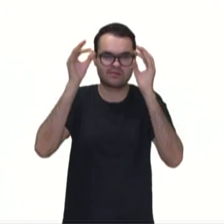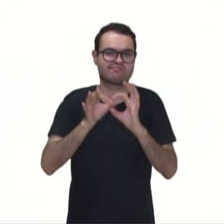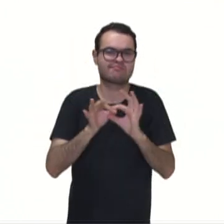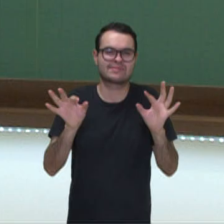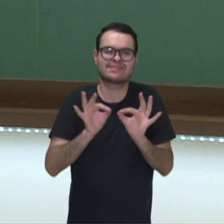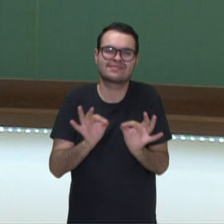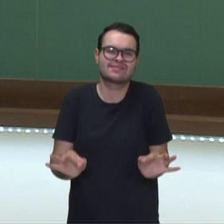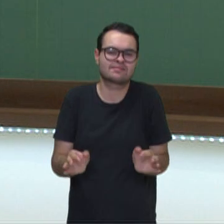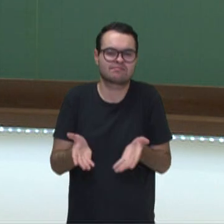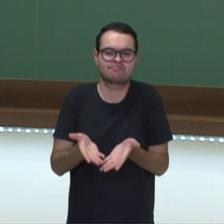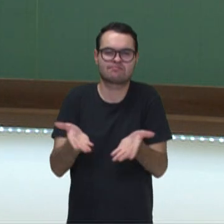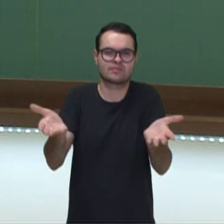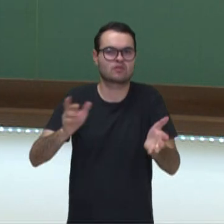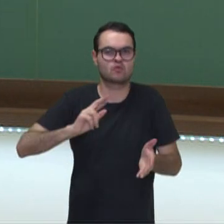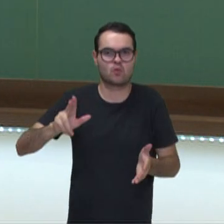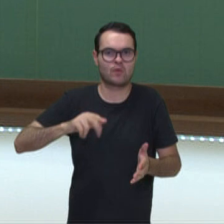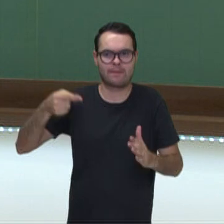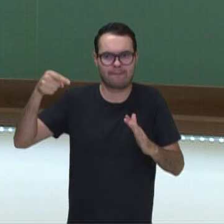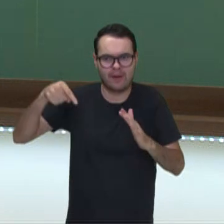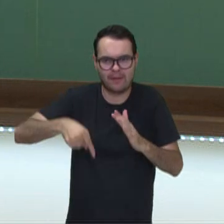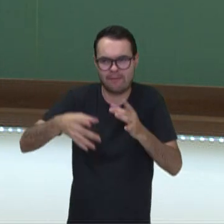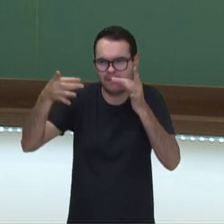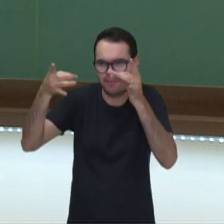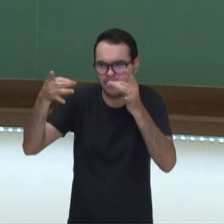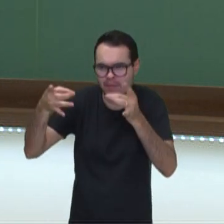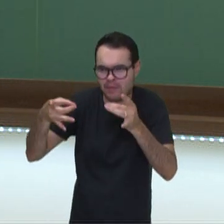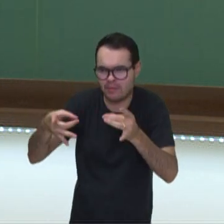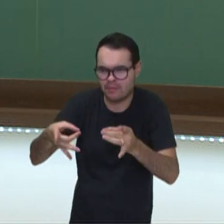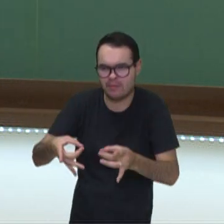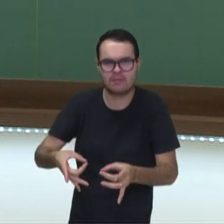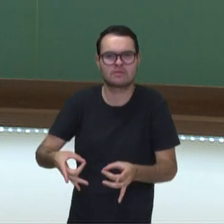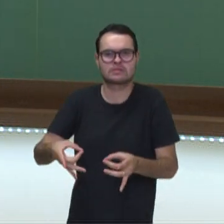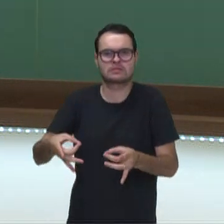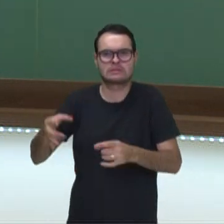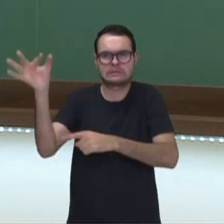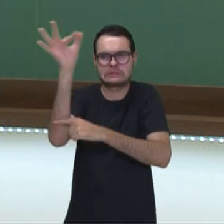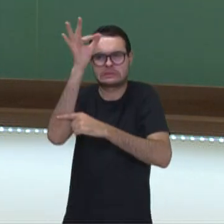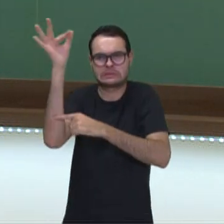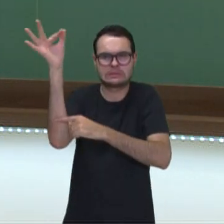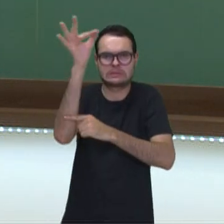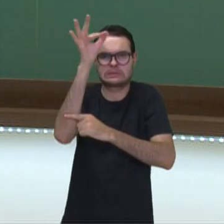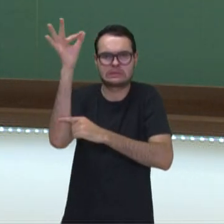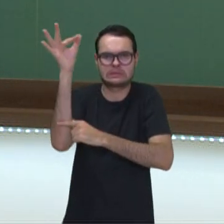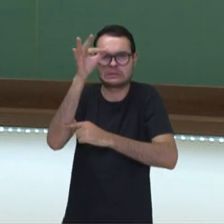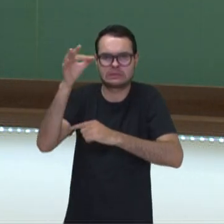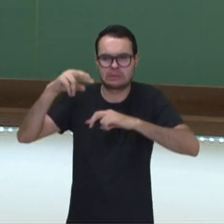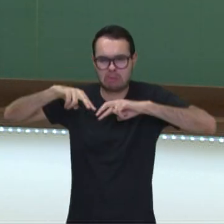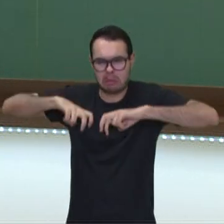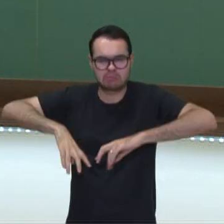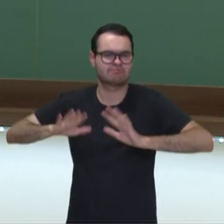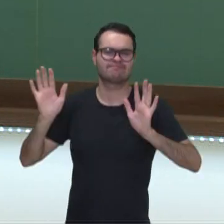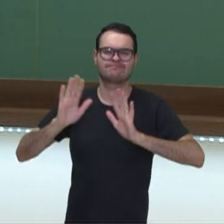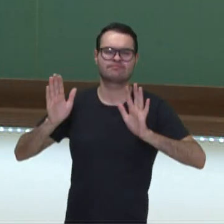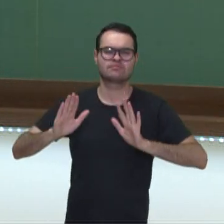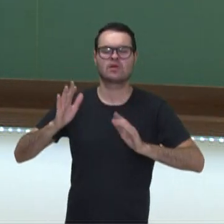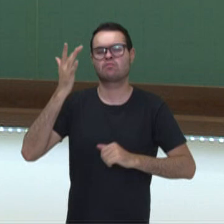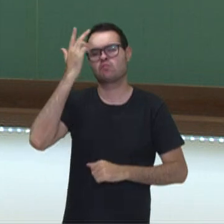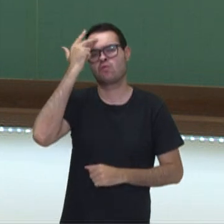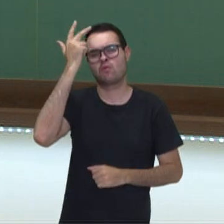né? Observem que não é uma linguagem preciosista, não é uma linguagem rebuscada ou opulenta, né? É um